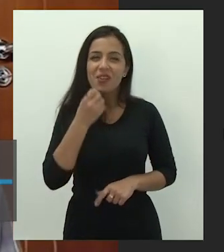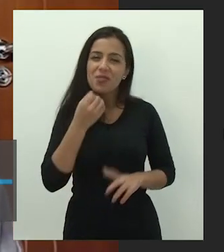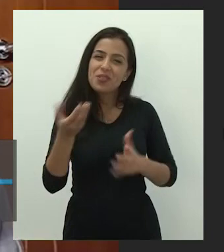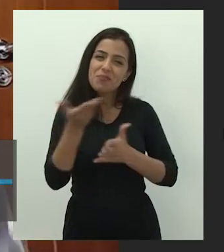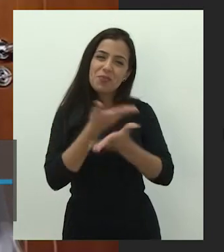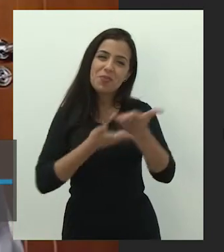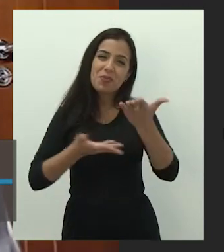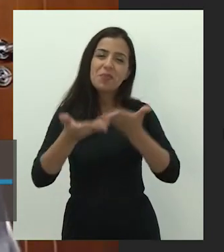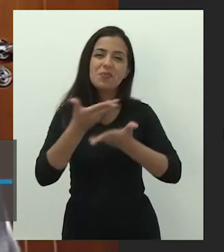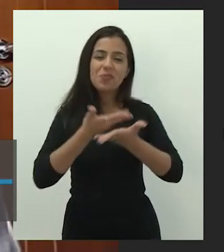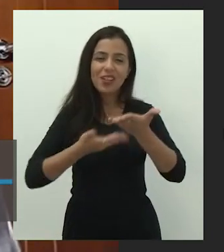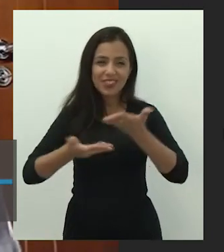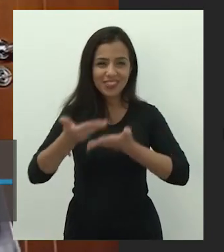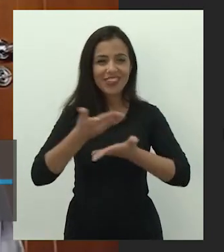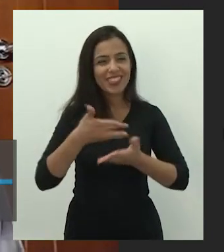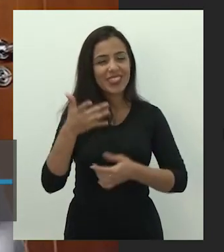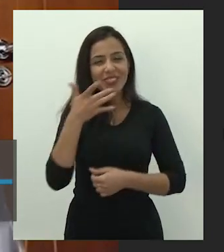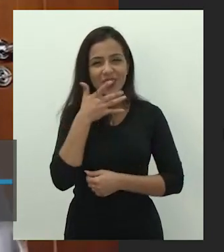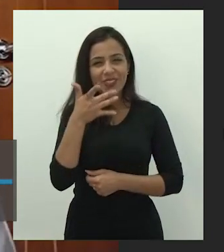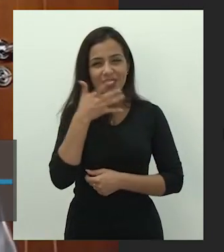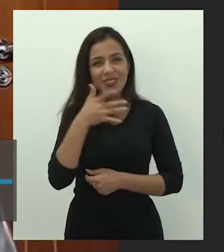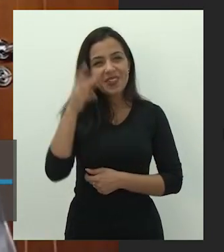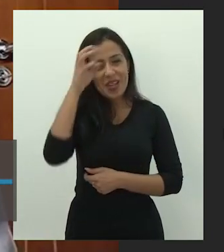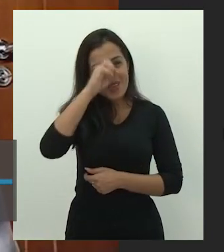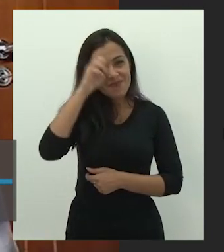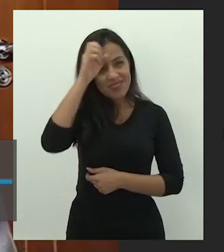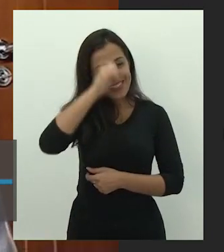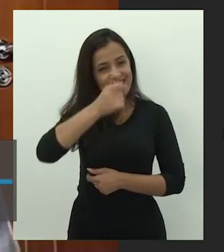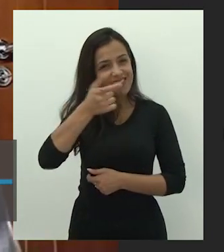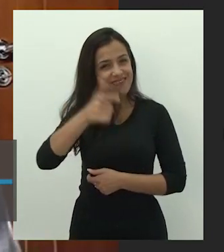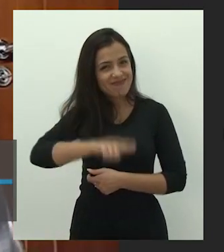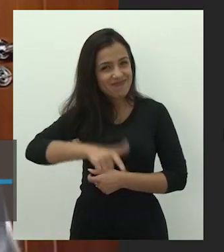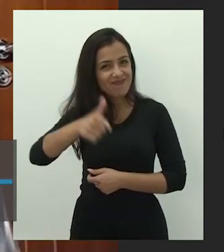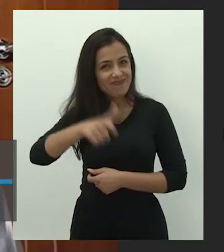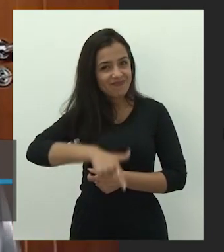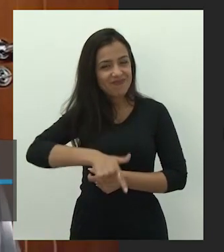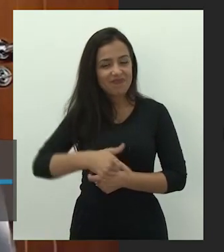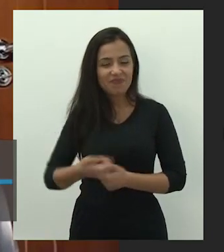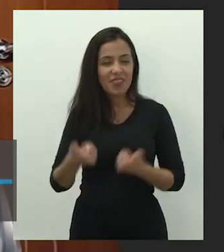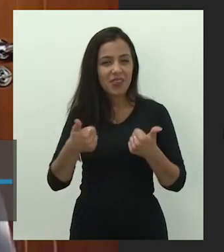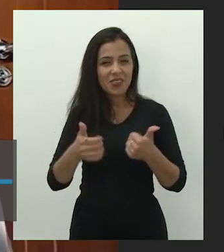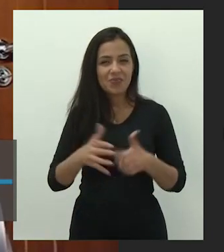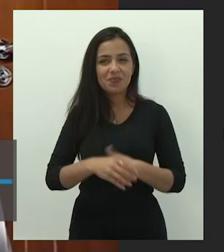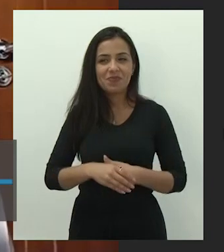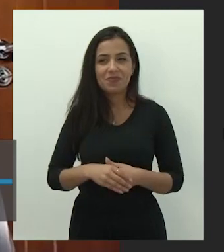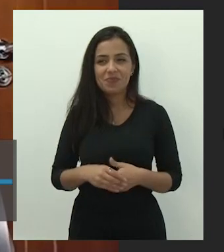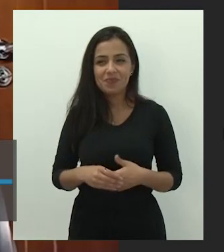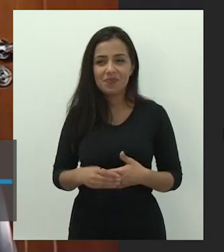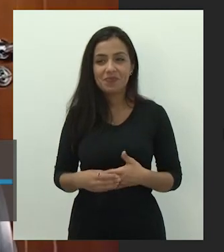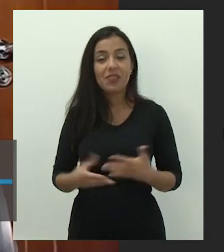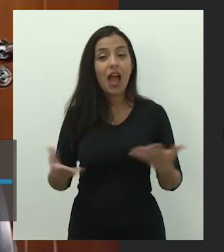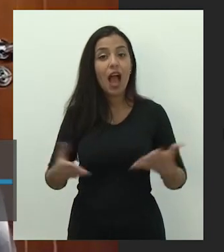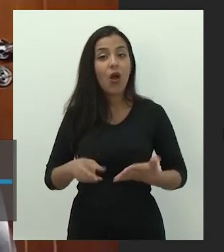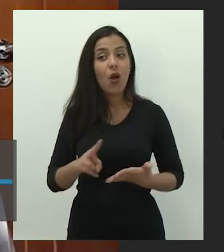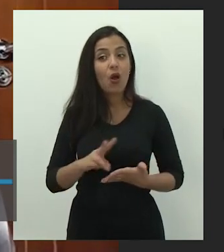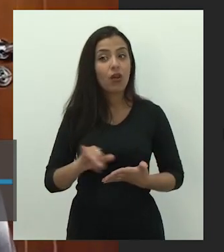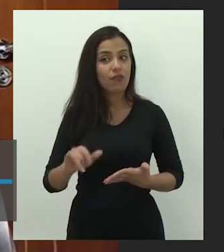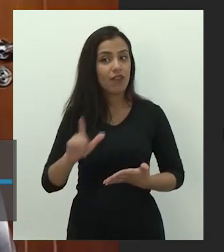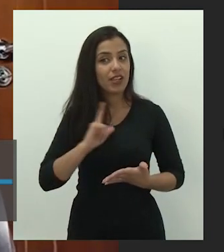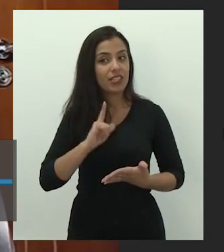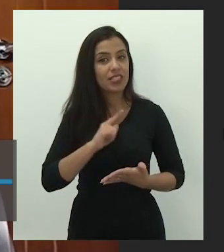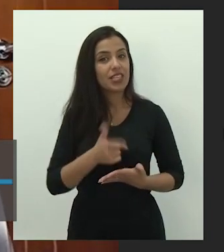que a gente fica aprendendo toda hora e tá tudo certo. Gente, agora a gente vai para a próxima